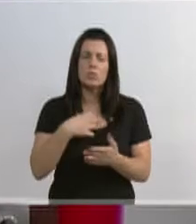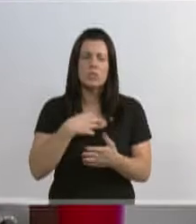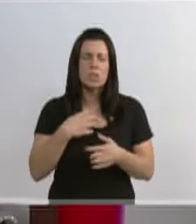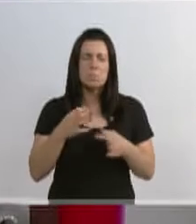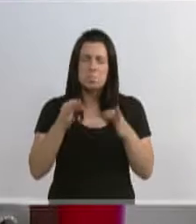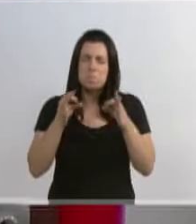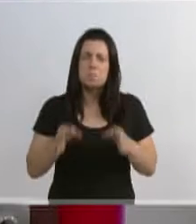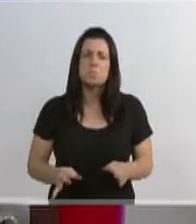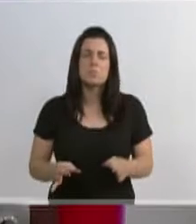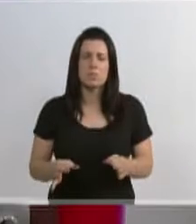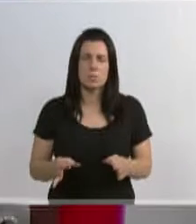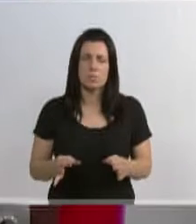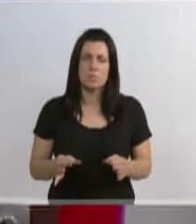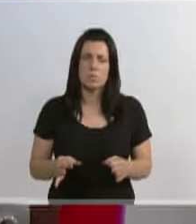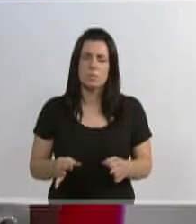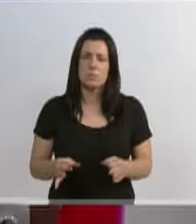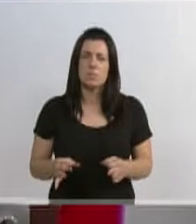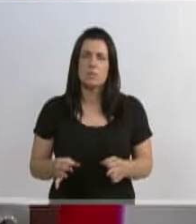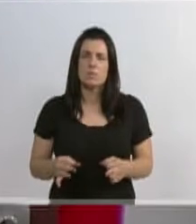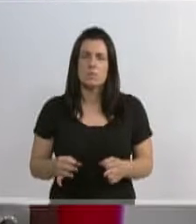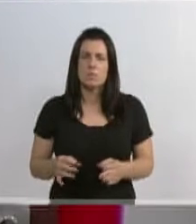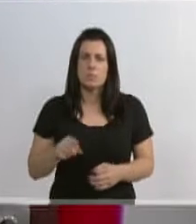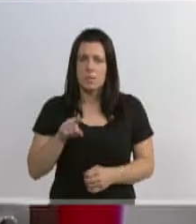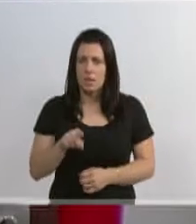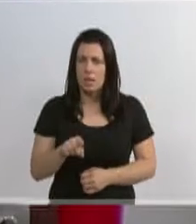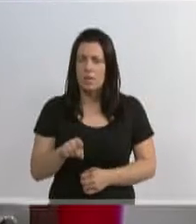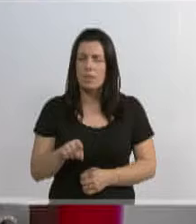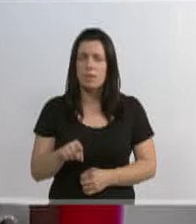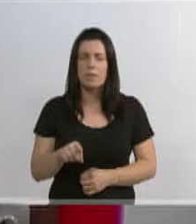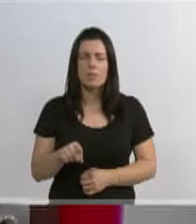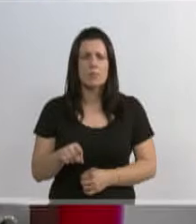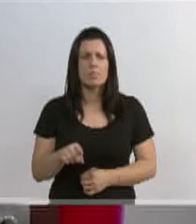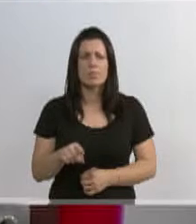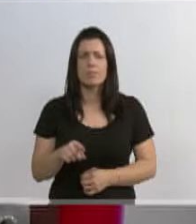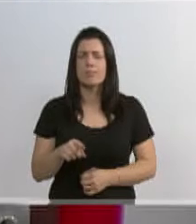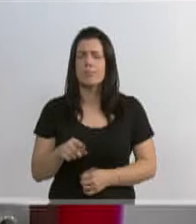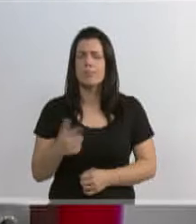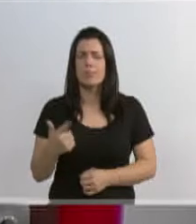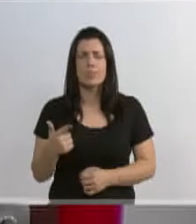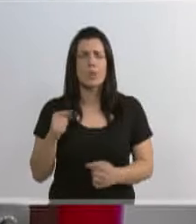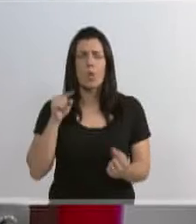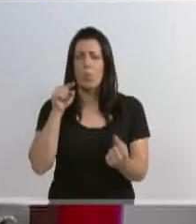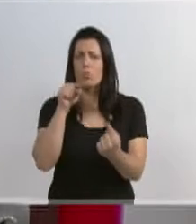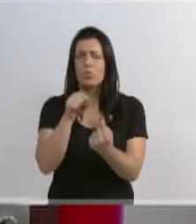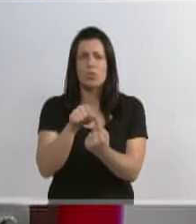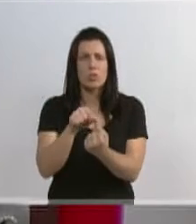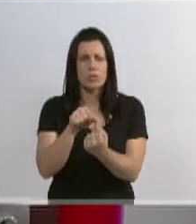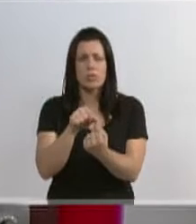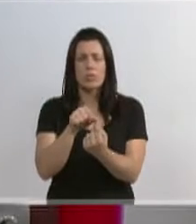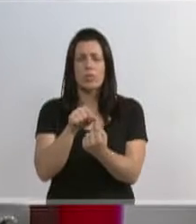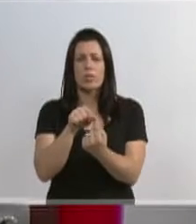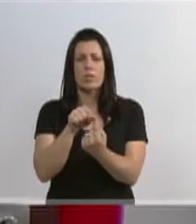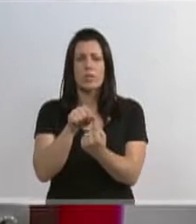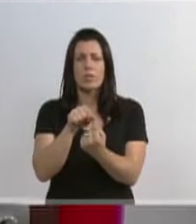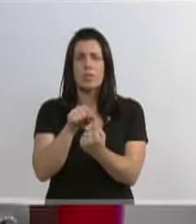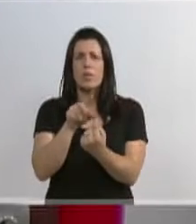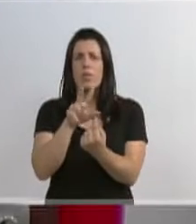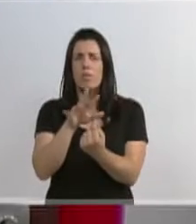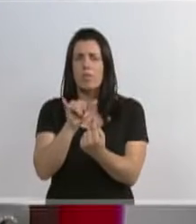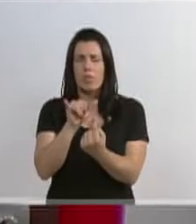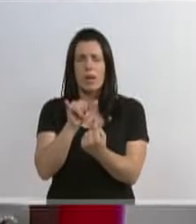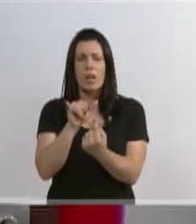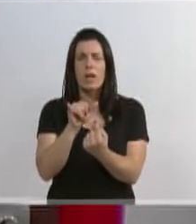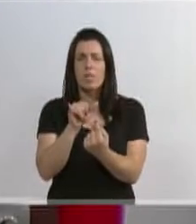correta possível. E ele não tem a intenção, e tenho certeza não fará, não vai fazer